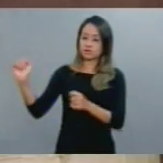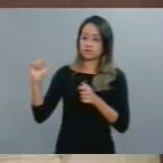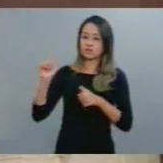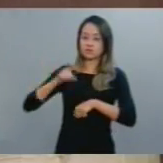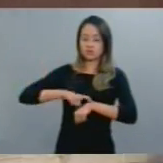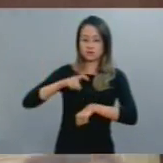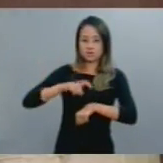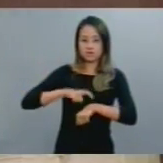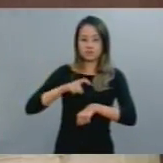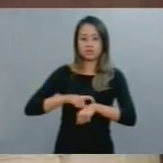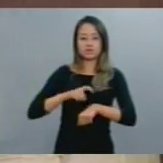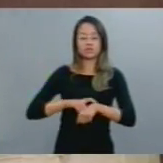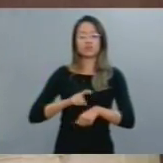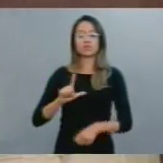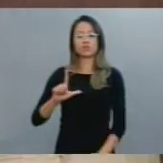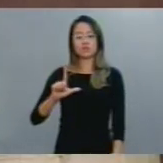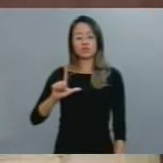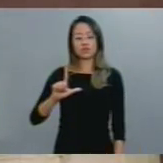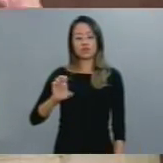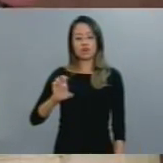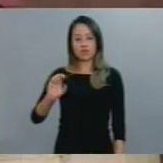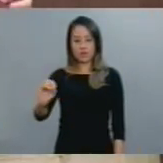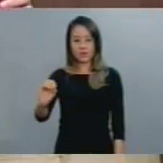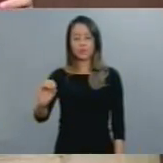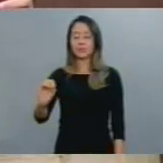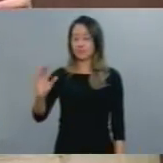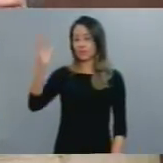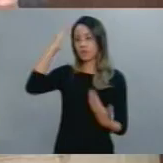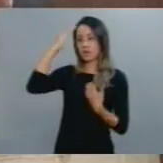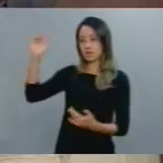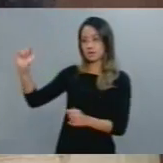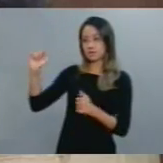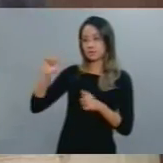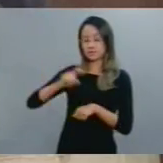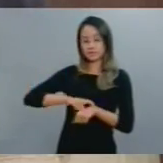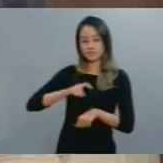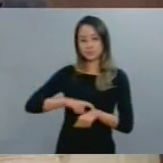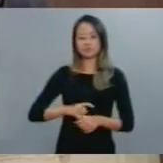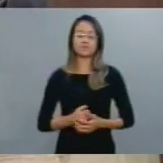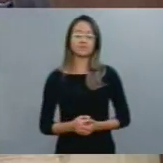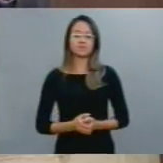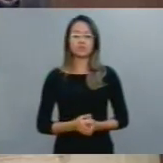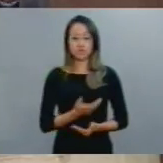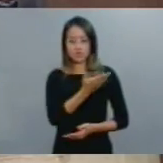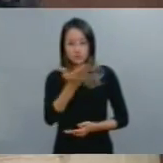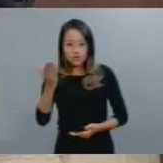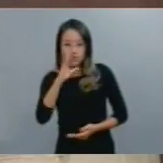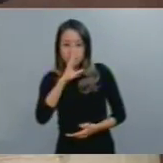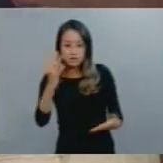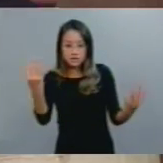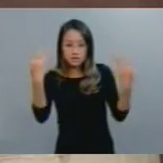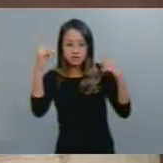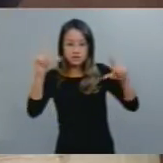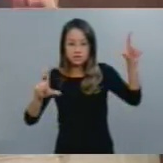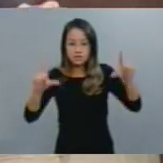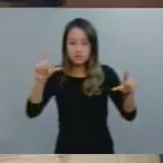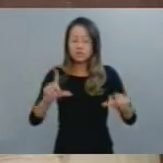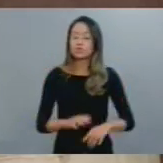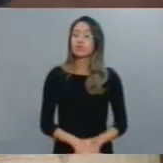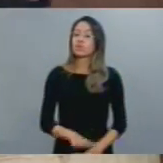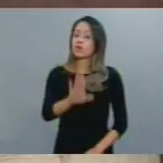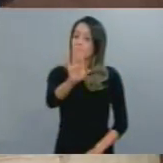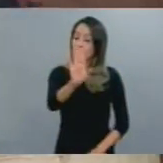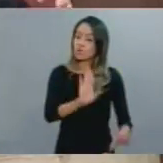do tempo ao deputado Leonardo Pinheiro, digo, aqueles que nos escutam agora, não se